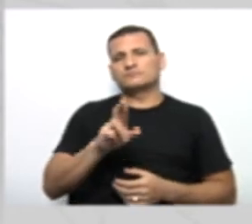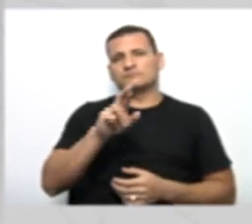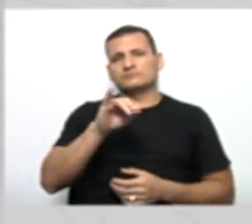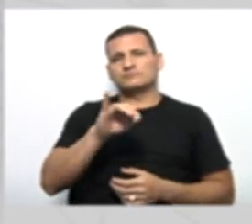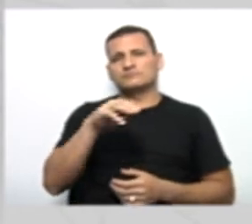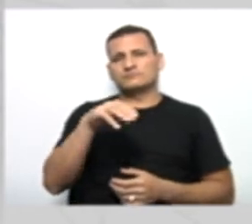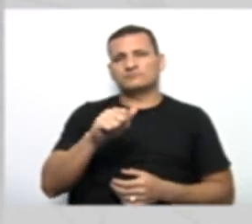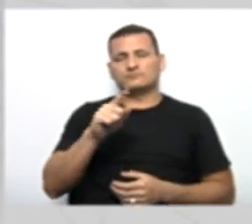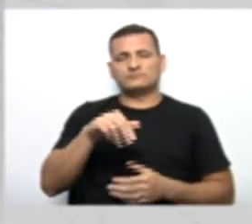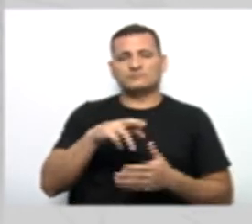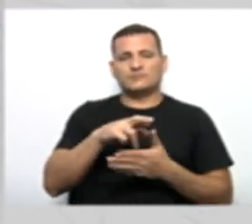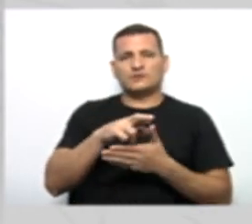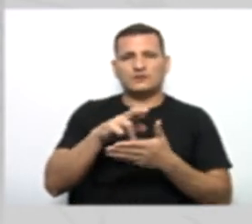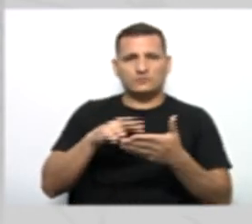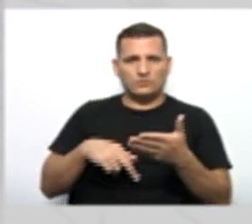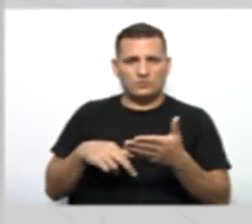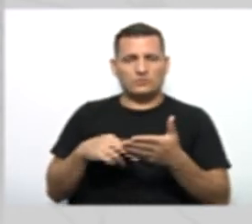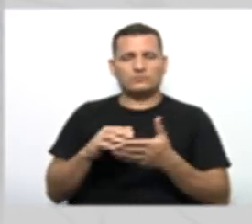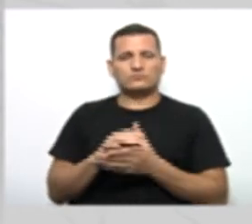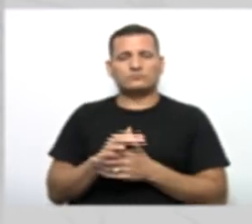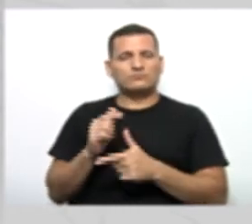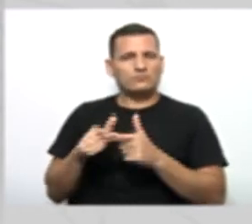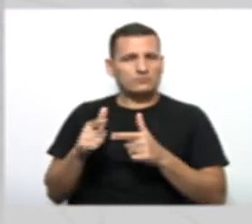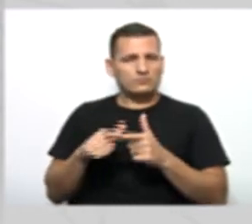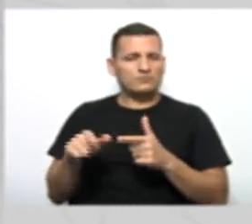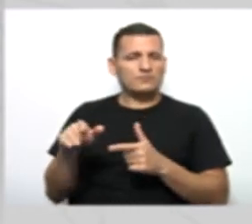um relatório desses impactos,